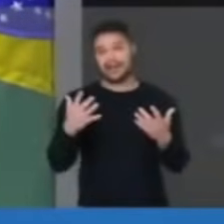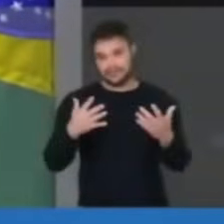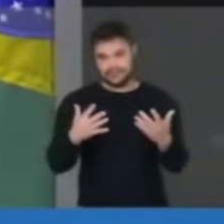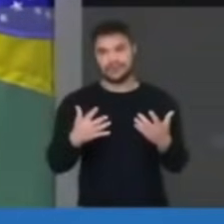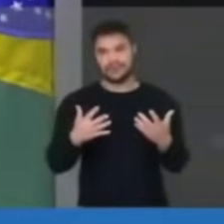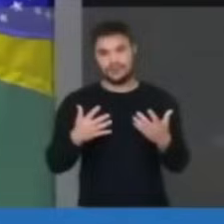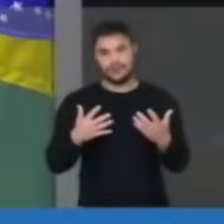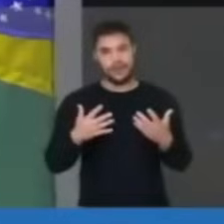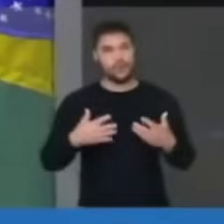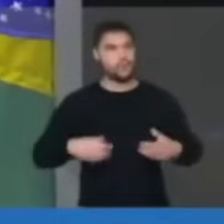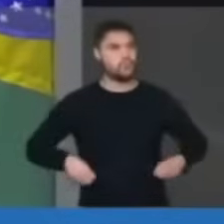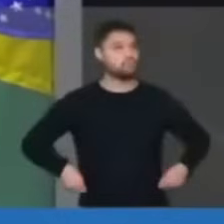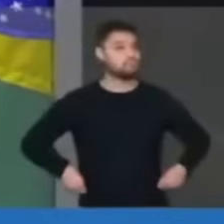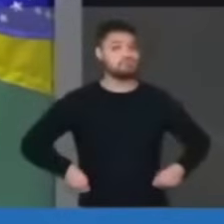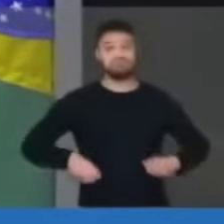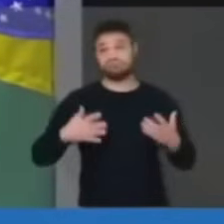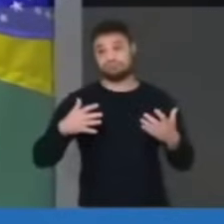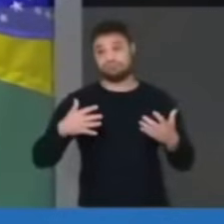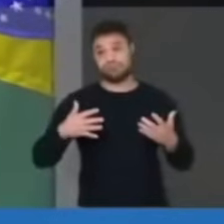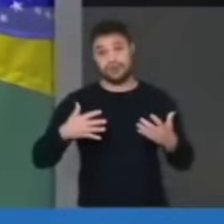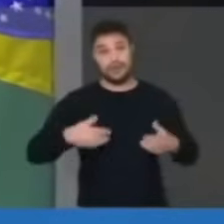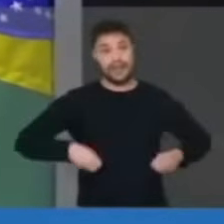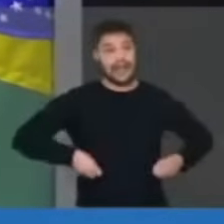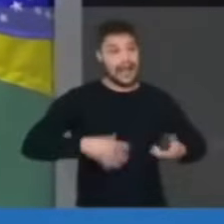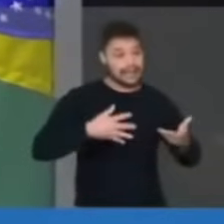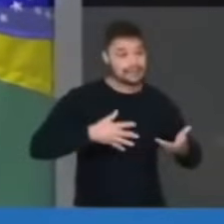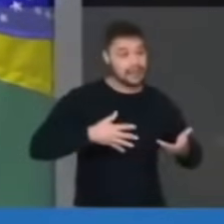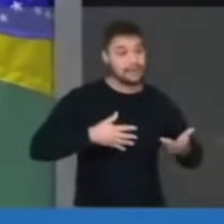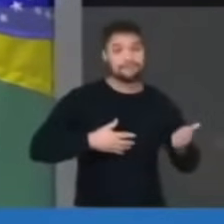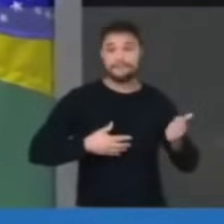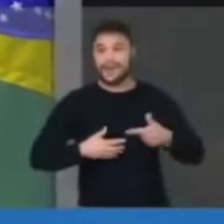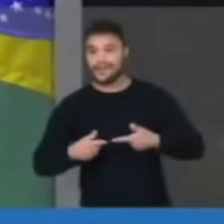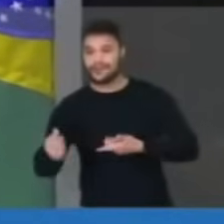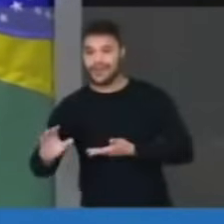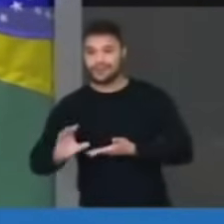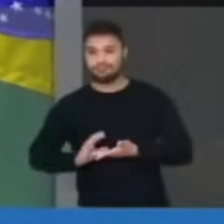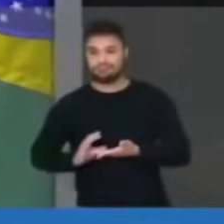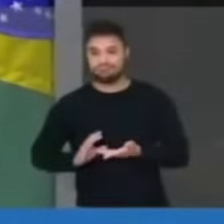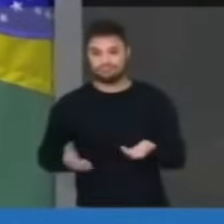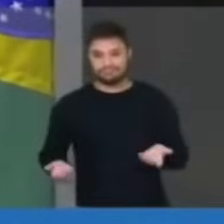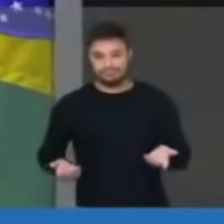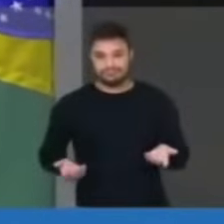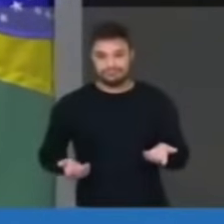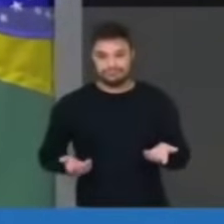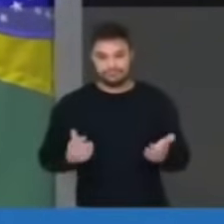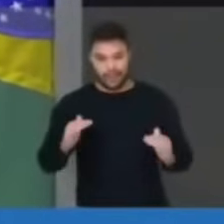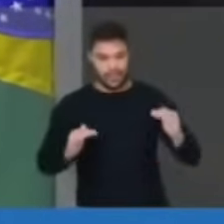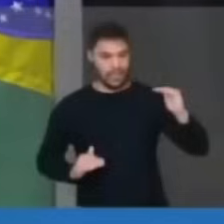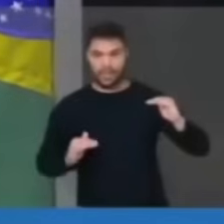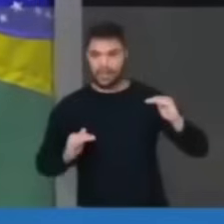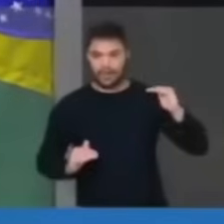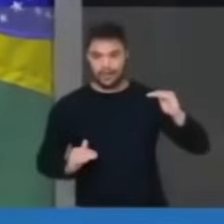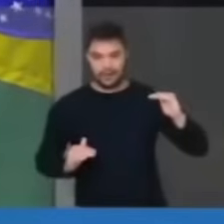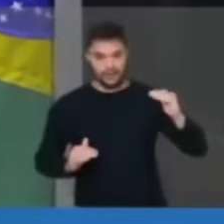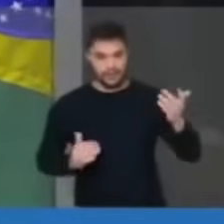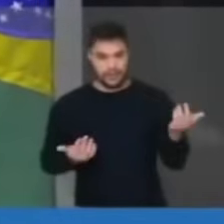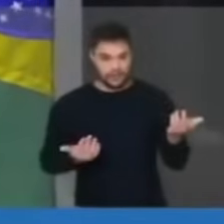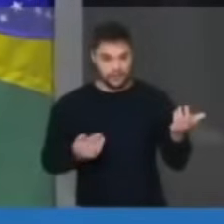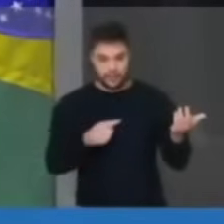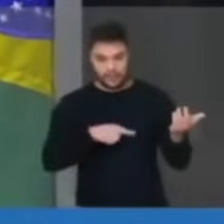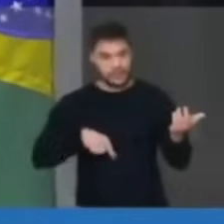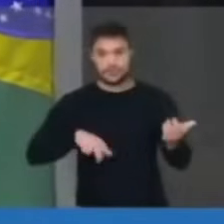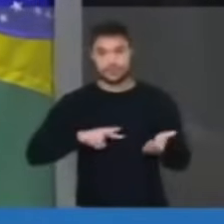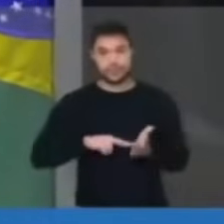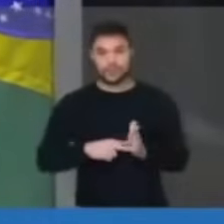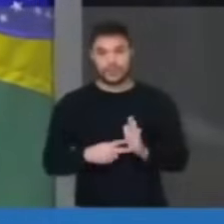mas muito mais do que arrecada. E aí o que, que acontece para compensar esse desastre? Em